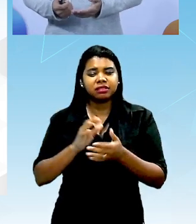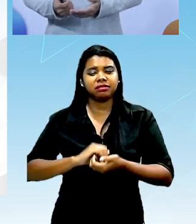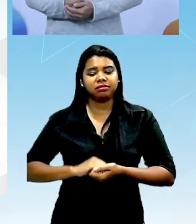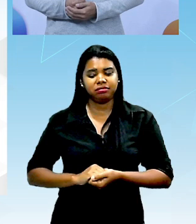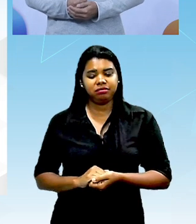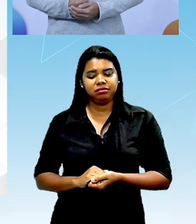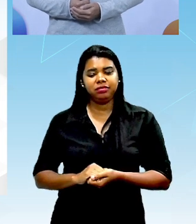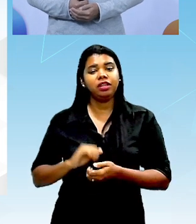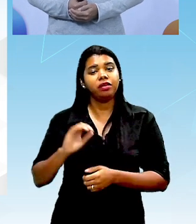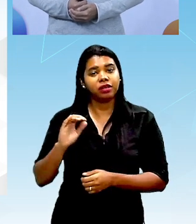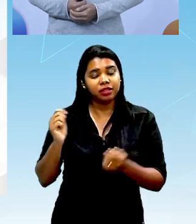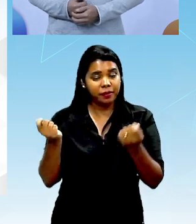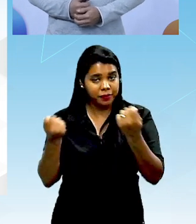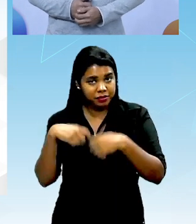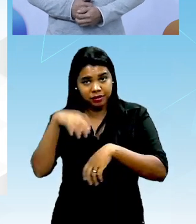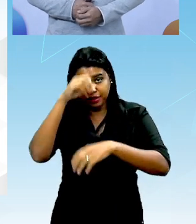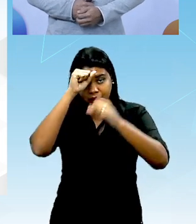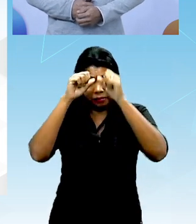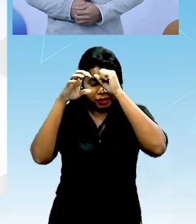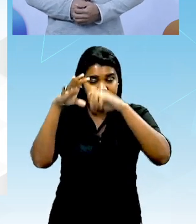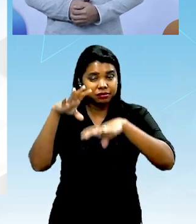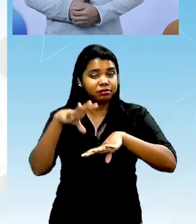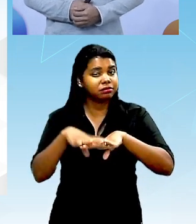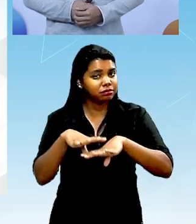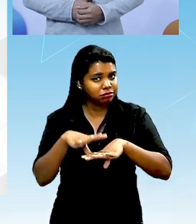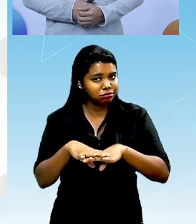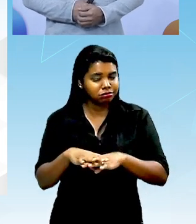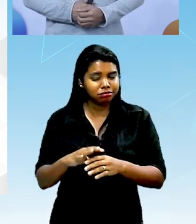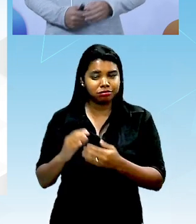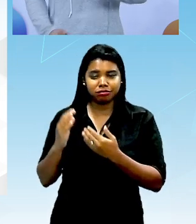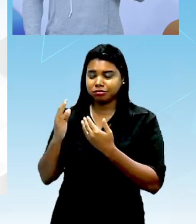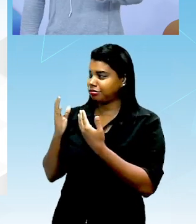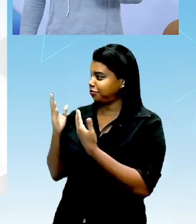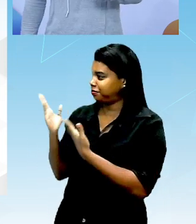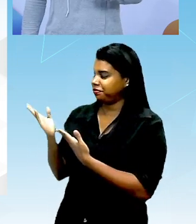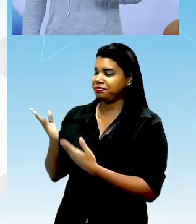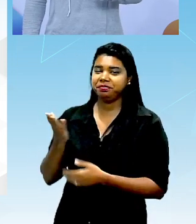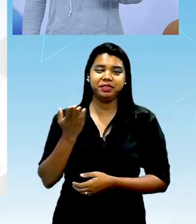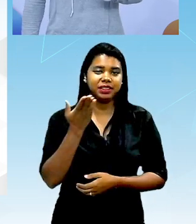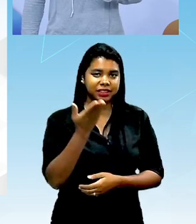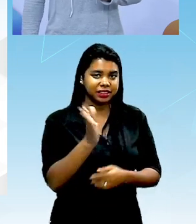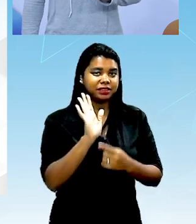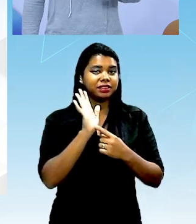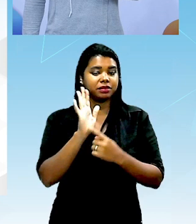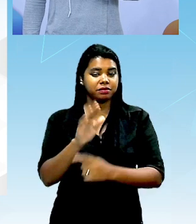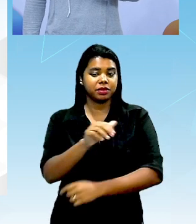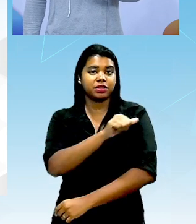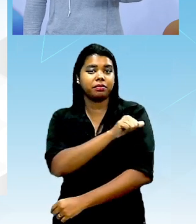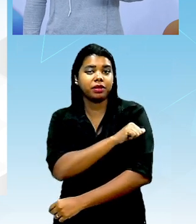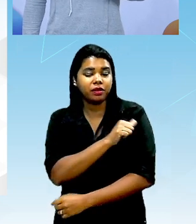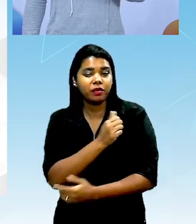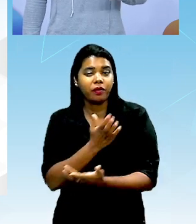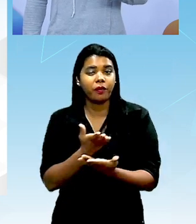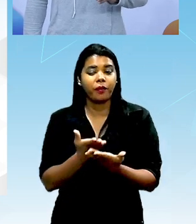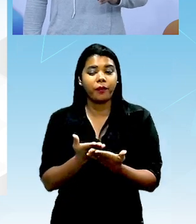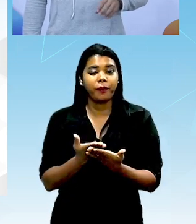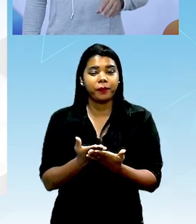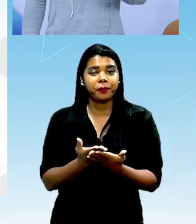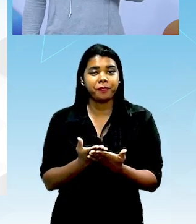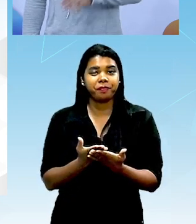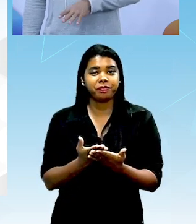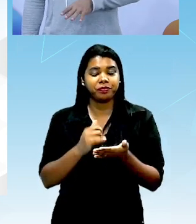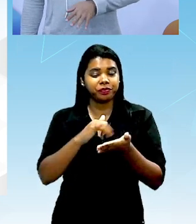a possibilidade de aprendizagem com o WordWall. Vamos lá? Se você mostrar isso para o teu aluno e mandar para ele como